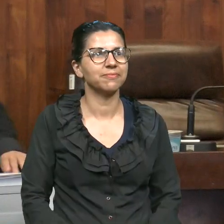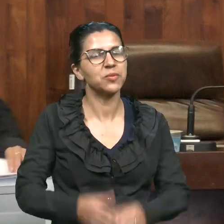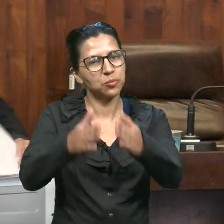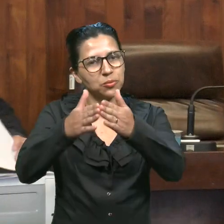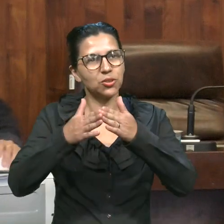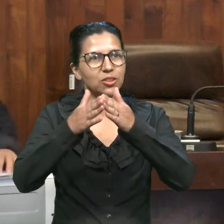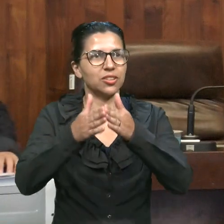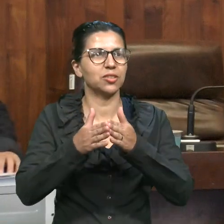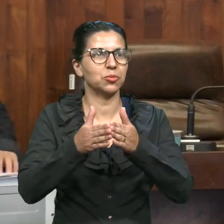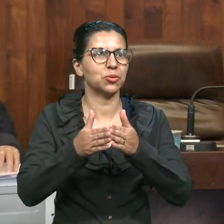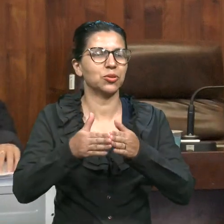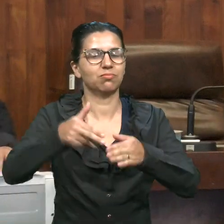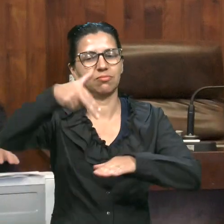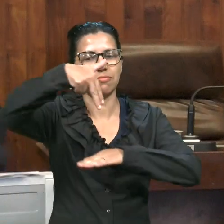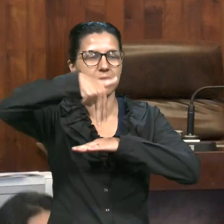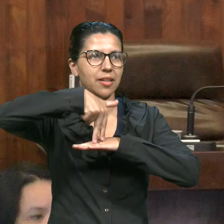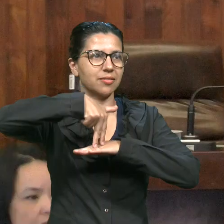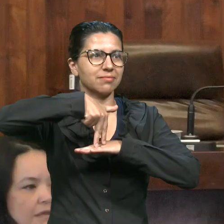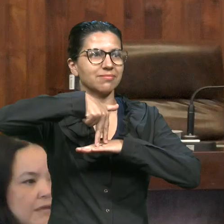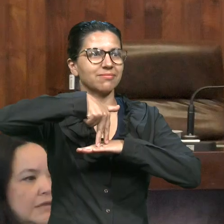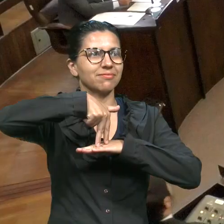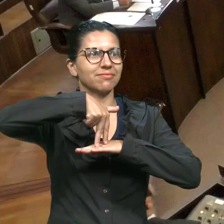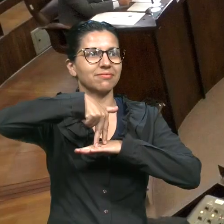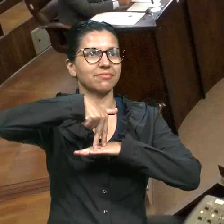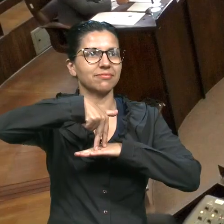Solicito a todos que, por gentileza, fiquem em pé.